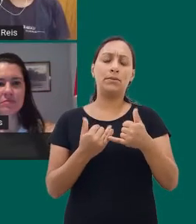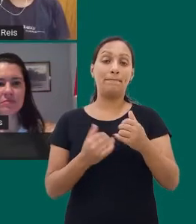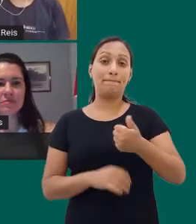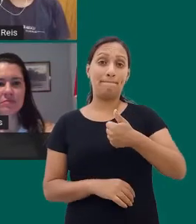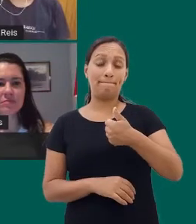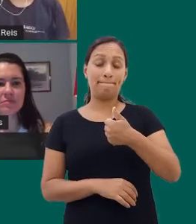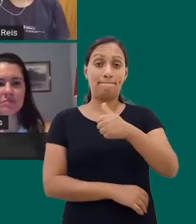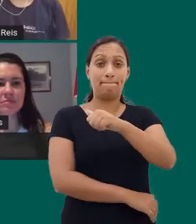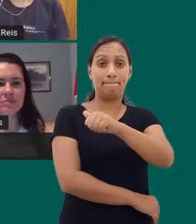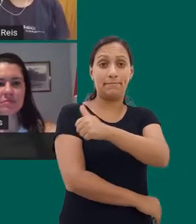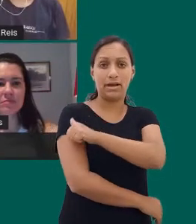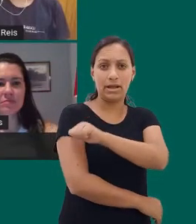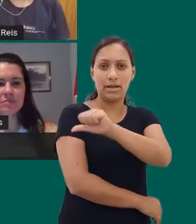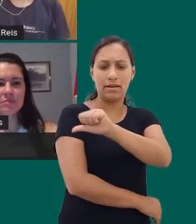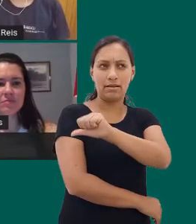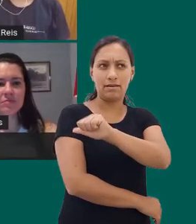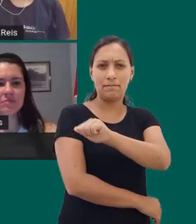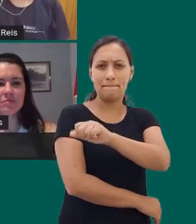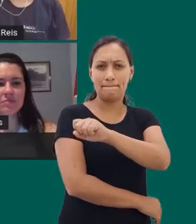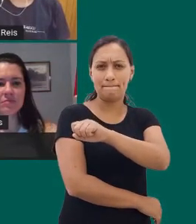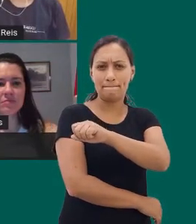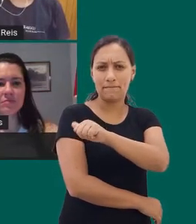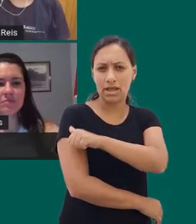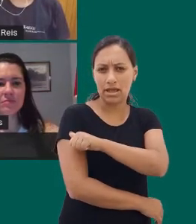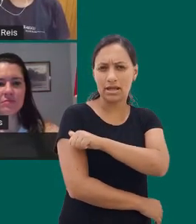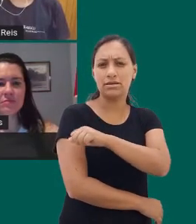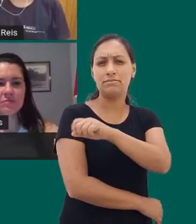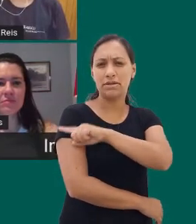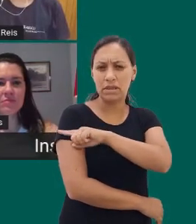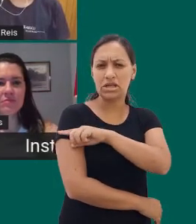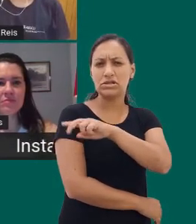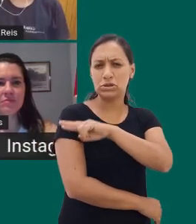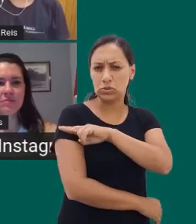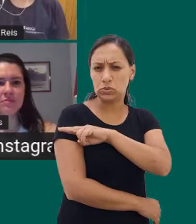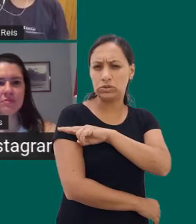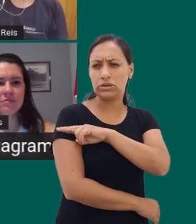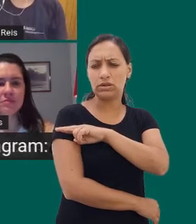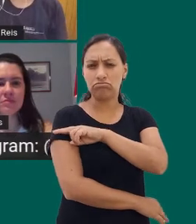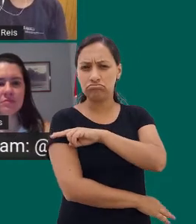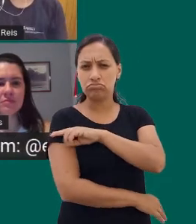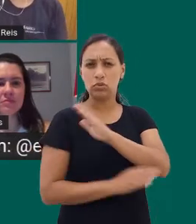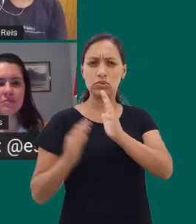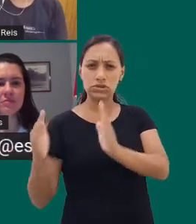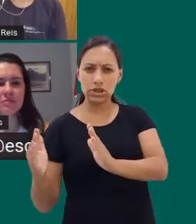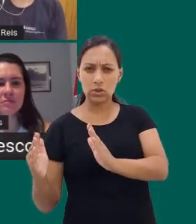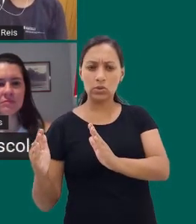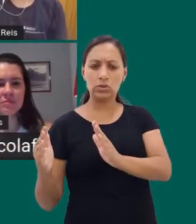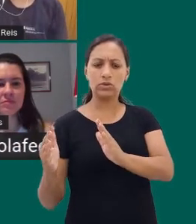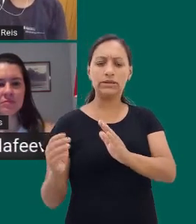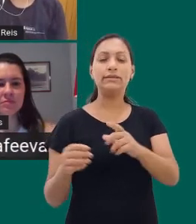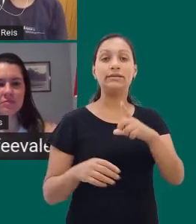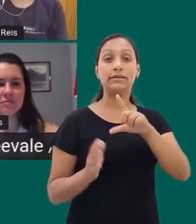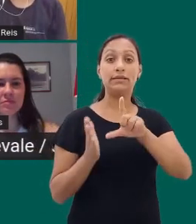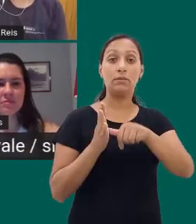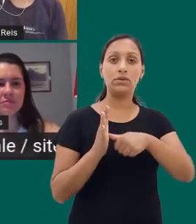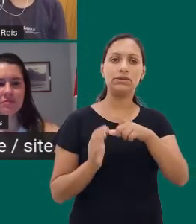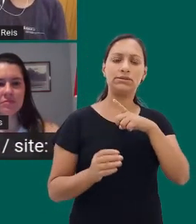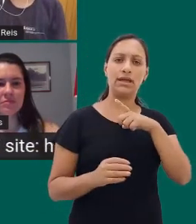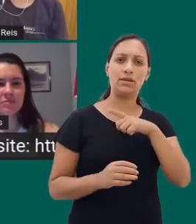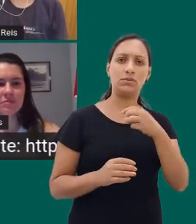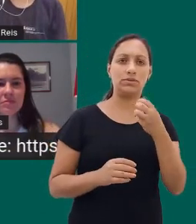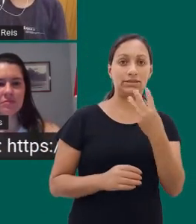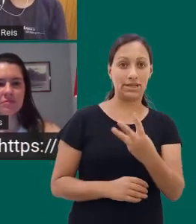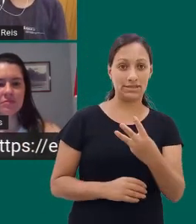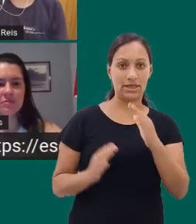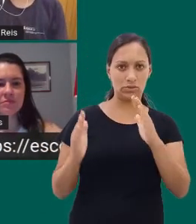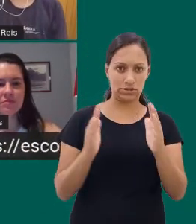ciclo, da quarta à quinta série é outro ciclo. O que mais tem? Qual é que são o resto, sabe? E aí temos o terceiro ciclo, né, que